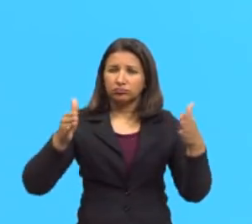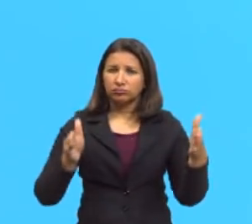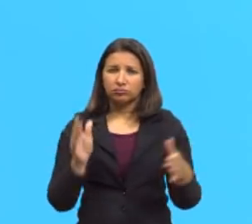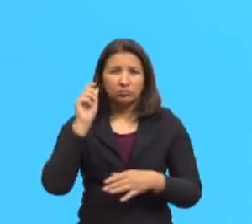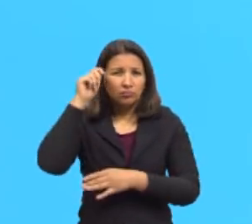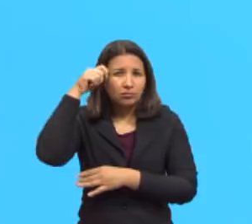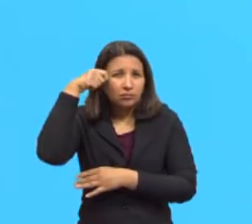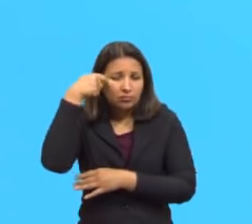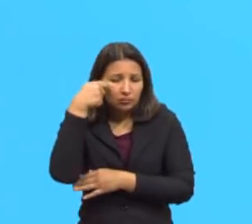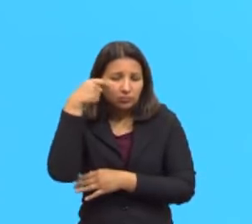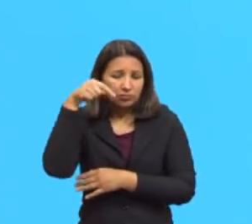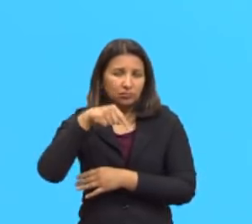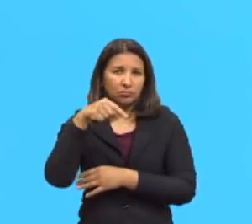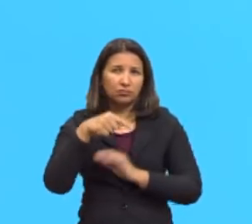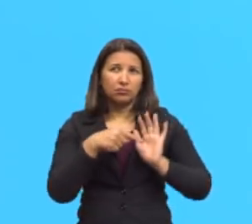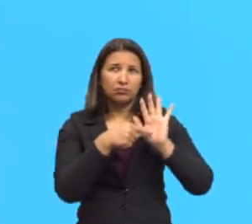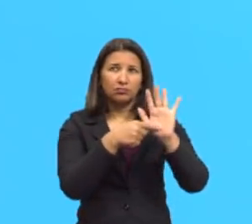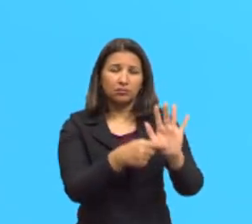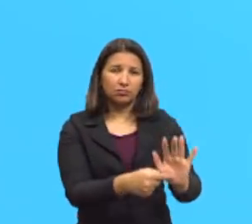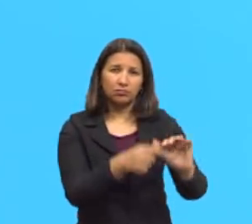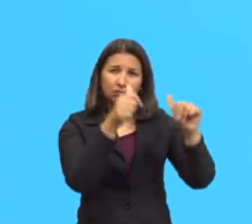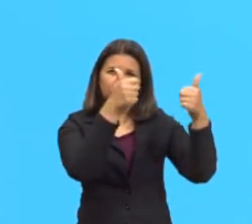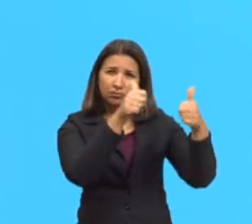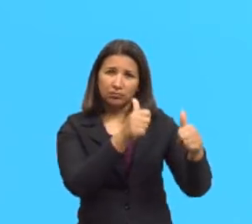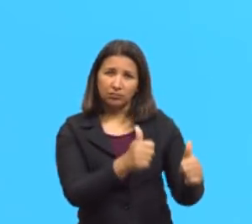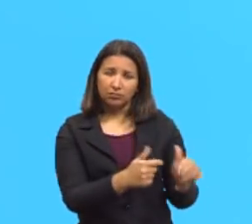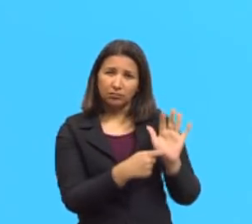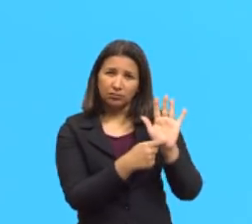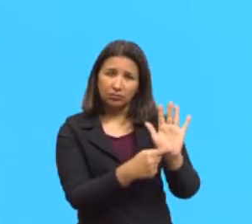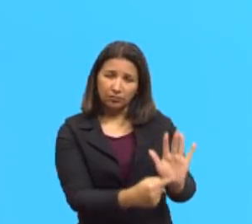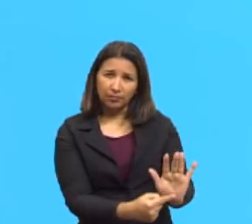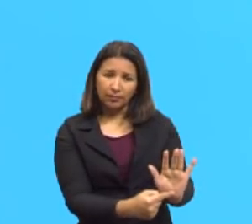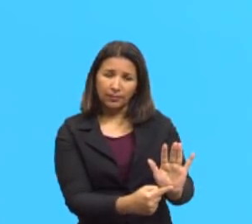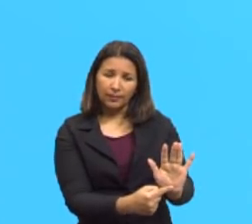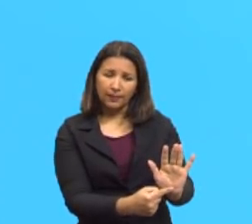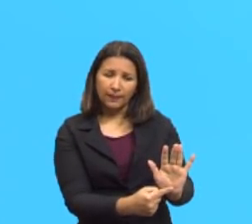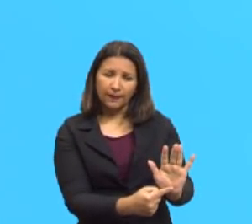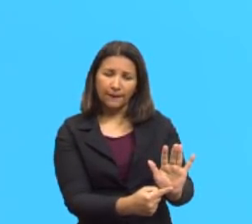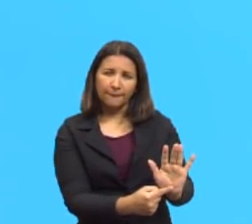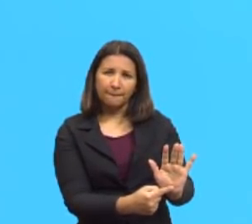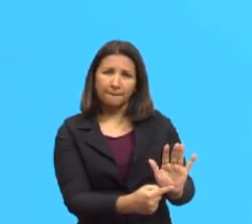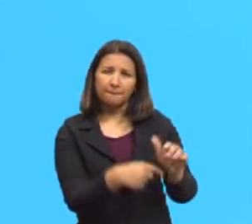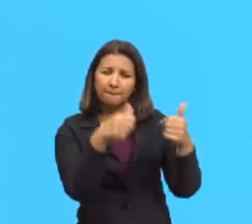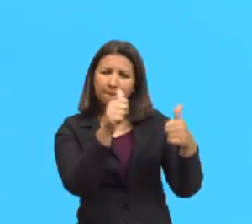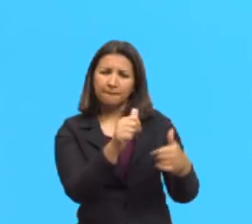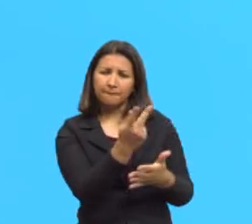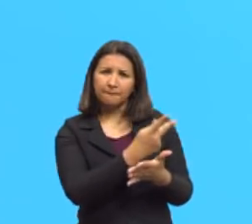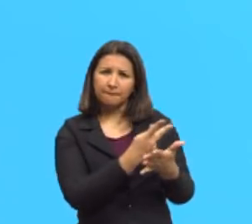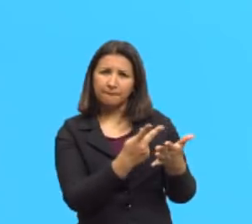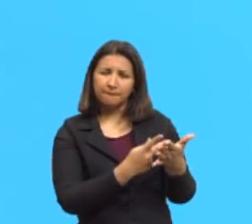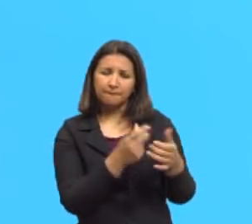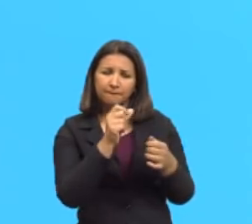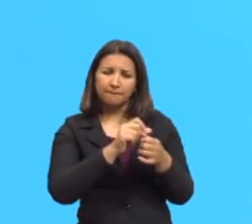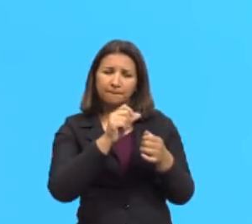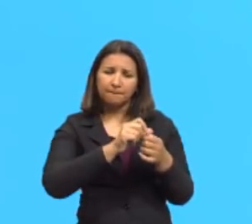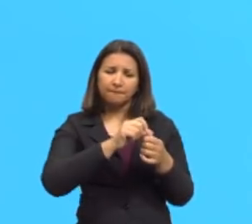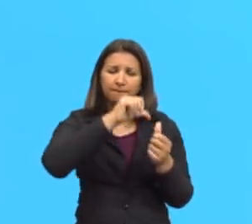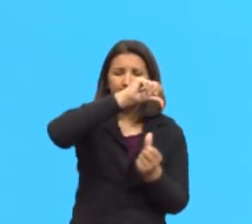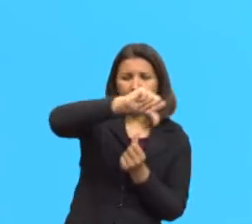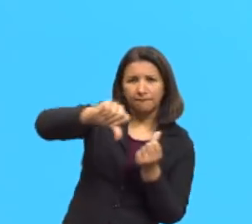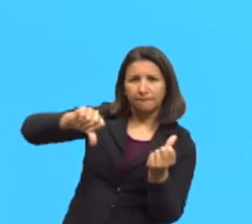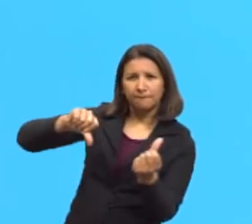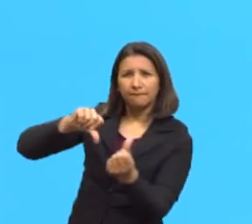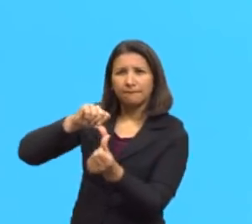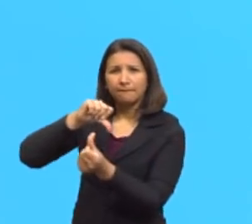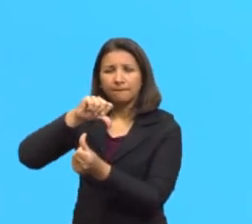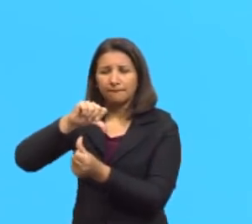objeto está aqui exemplificado na imagem. A imagem, ela se forma de cabeça para baixo, se passar a luz por